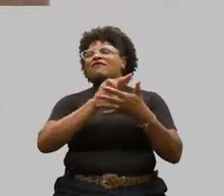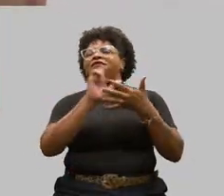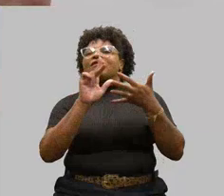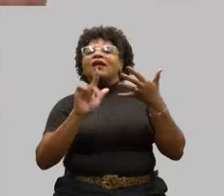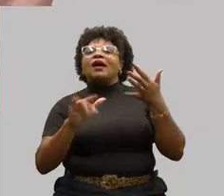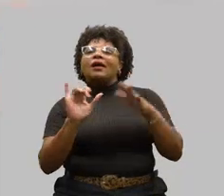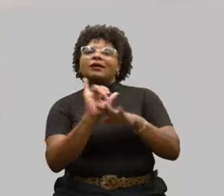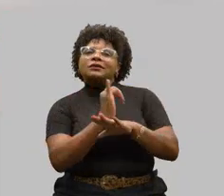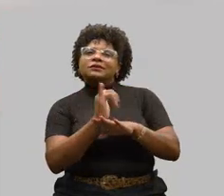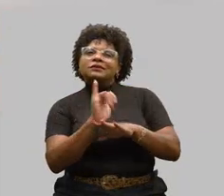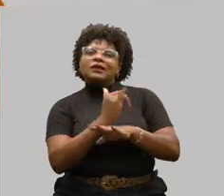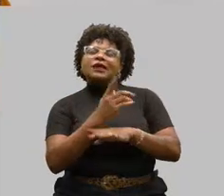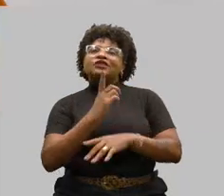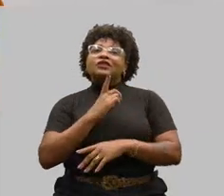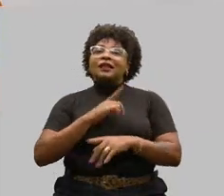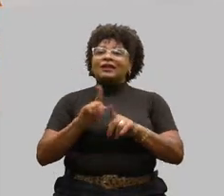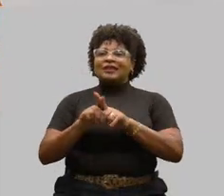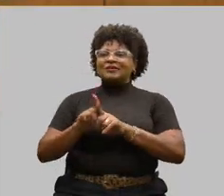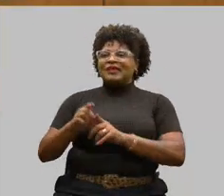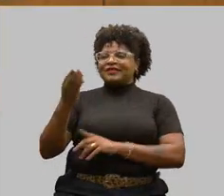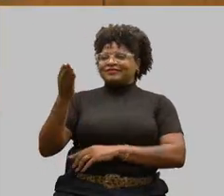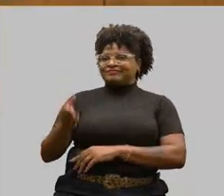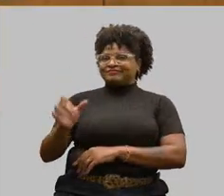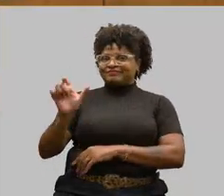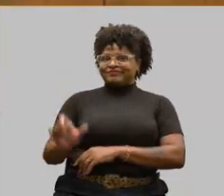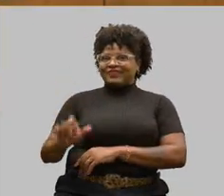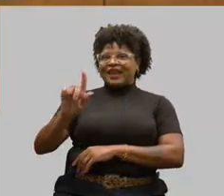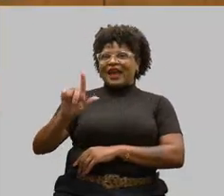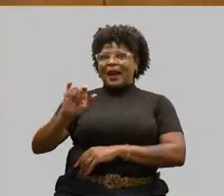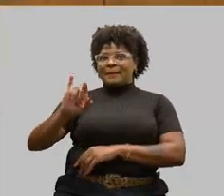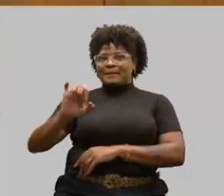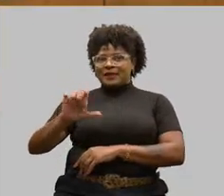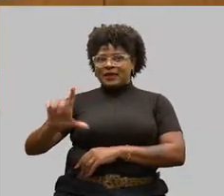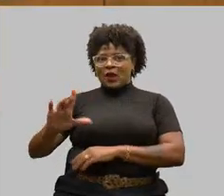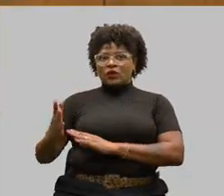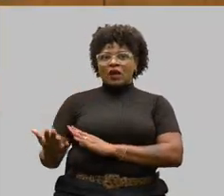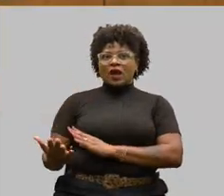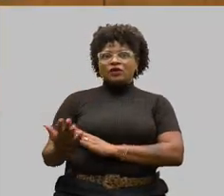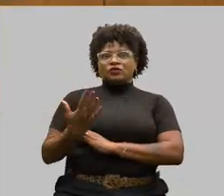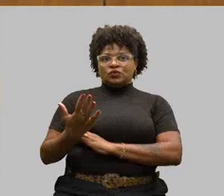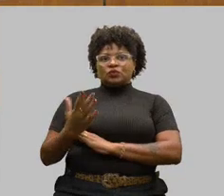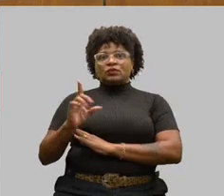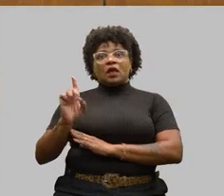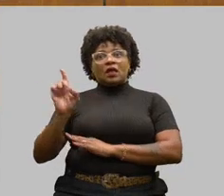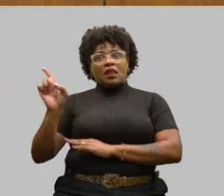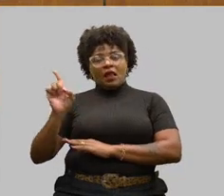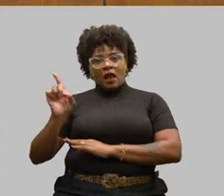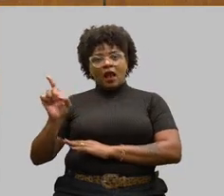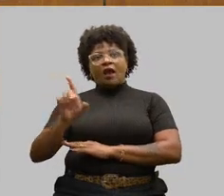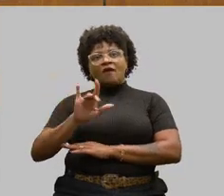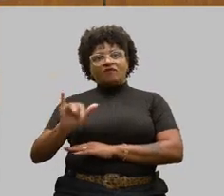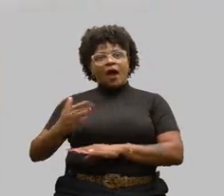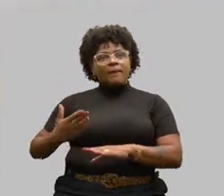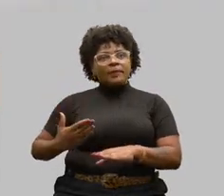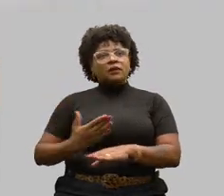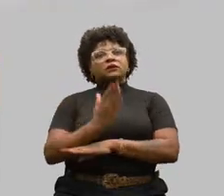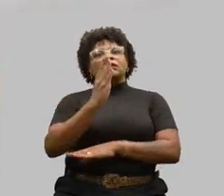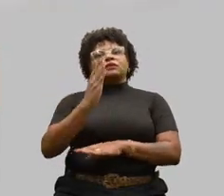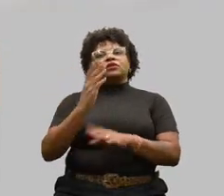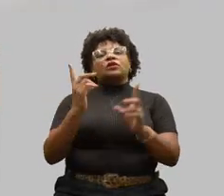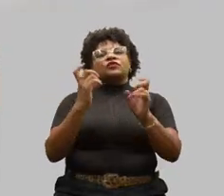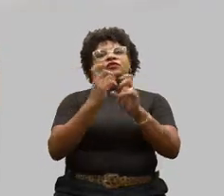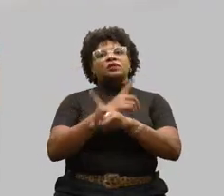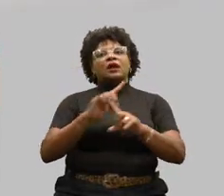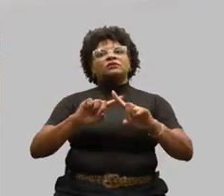que ajuda a gente hoje lá enfim a gente vai passando Essas barreiras mas gente a gente tá sozinho também enquanto a